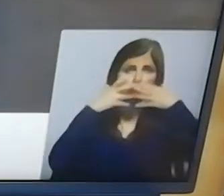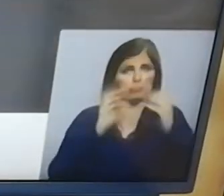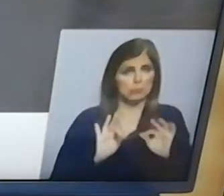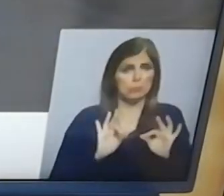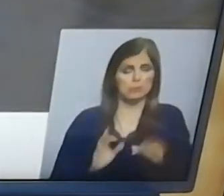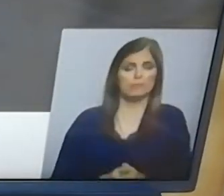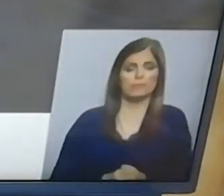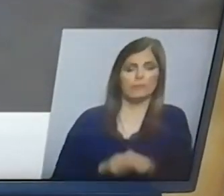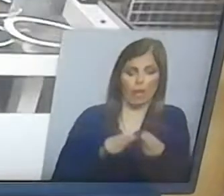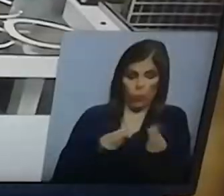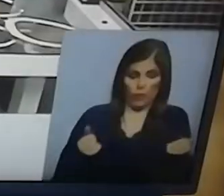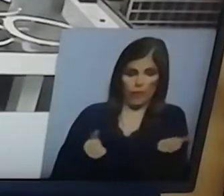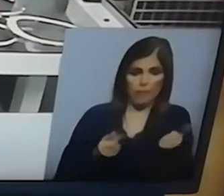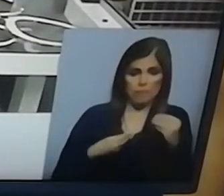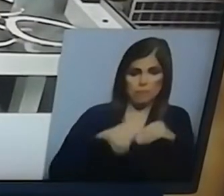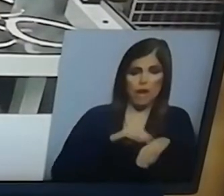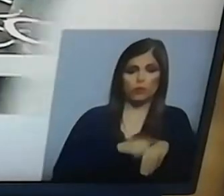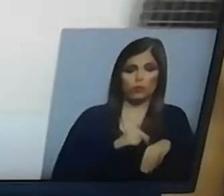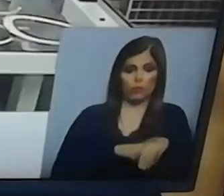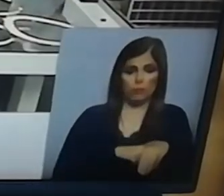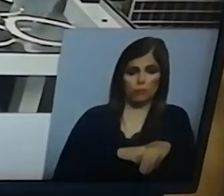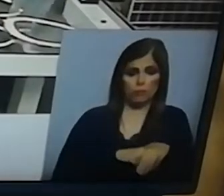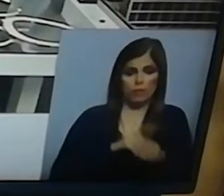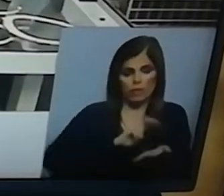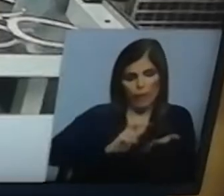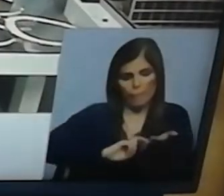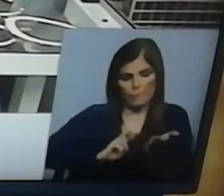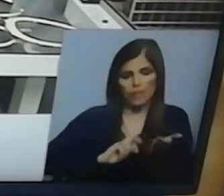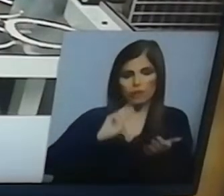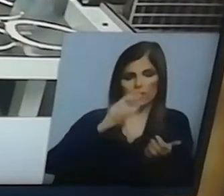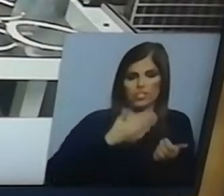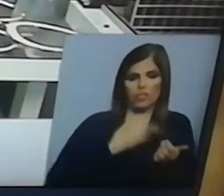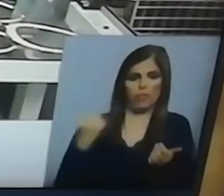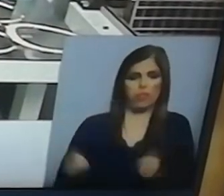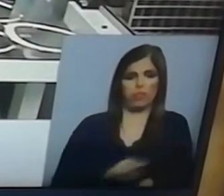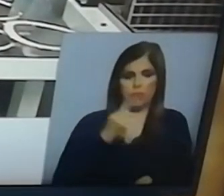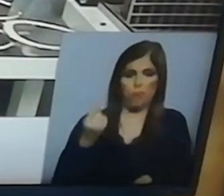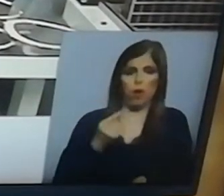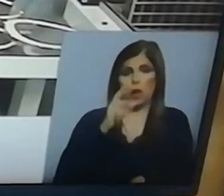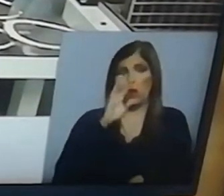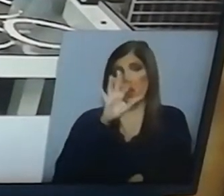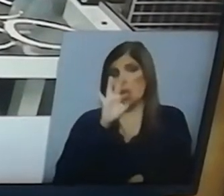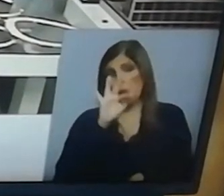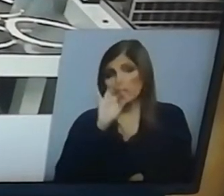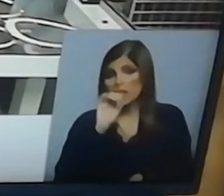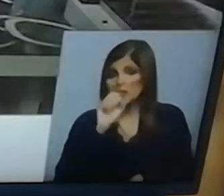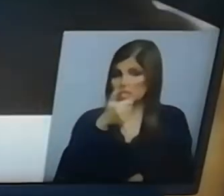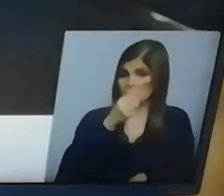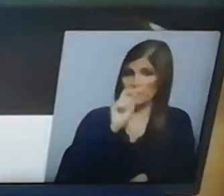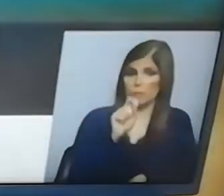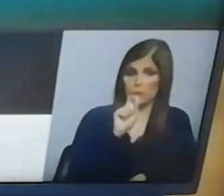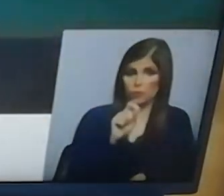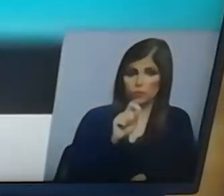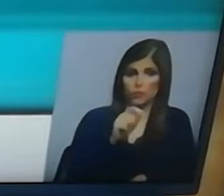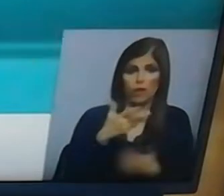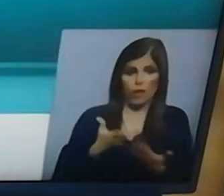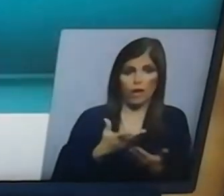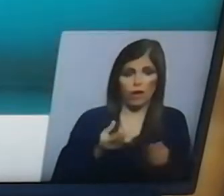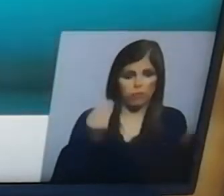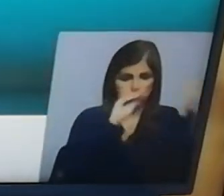À qualidade, juntam o tempo. A impressão em 3D demoraria entre 40 a 50 minutos. Com a injeção